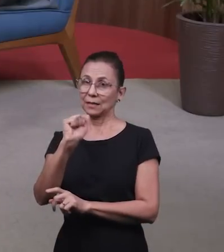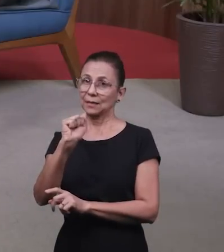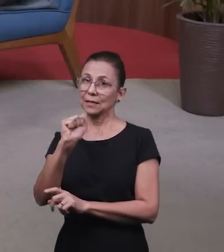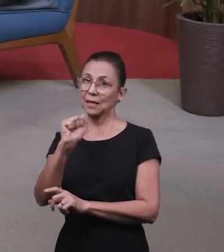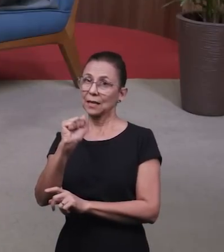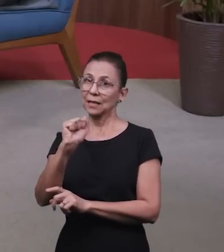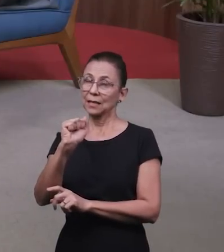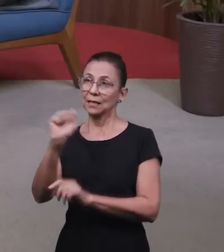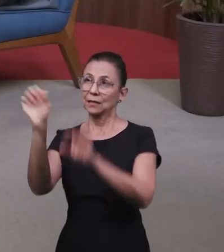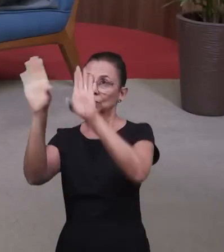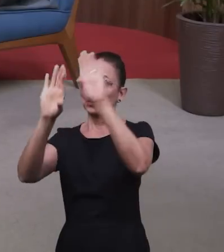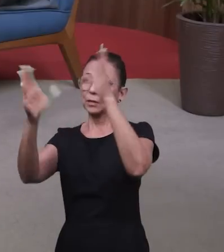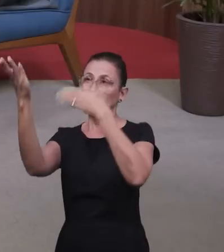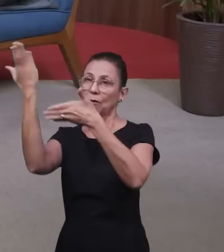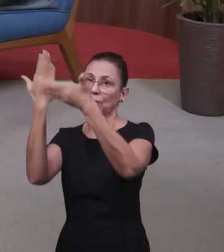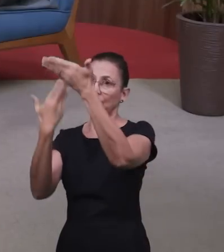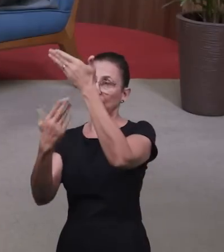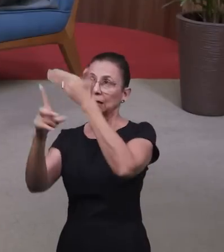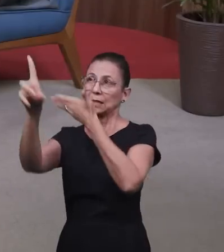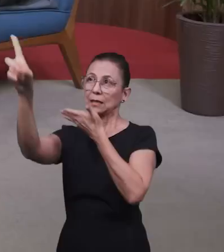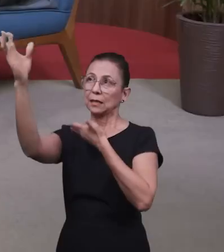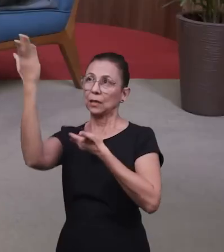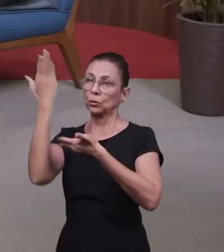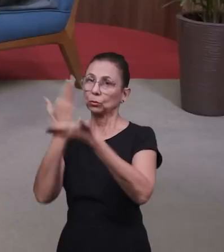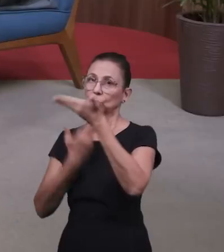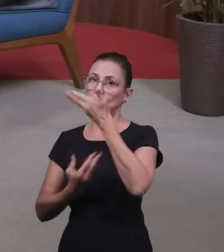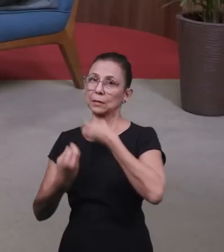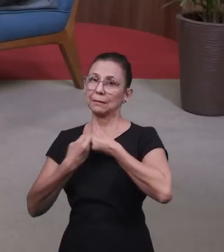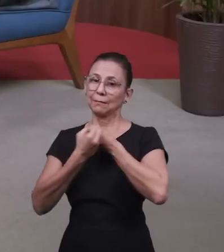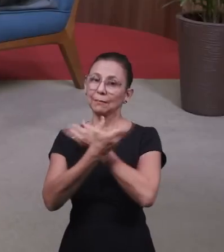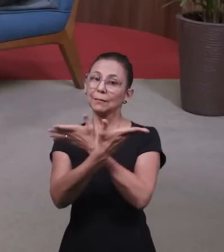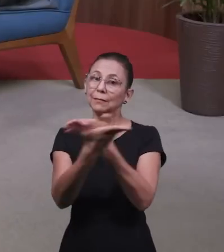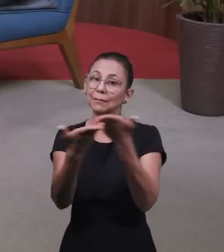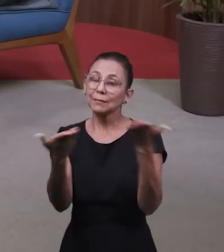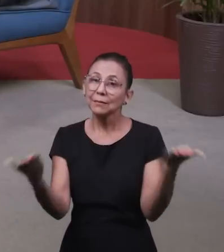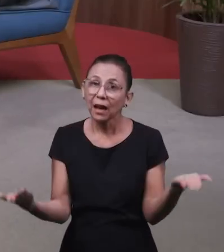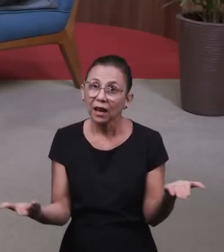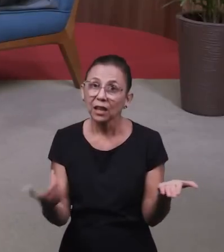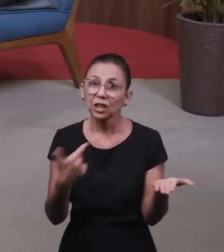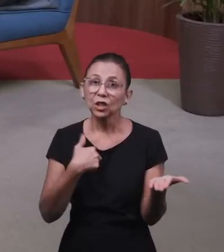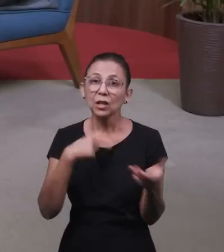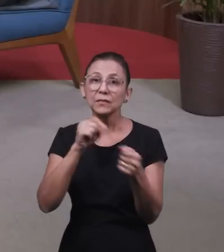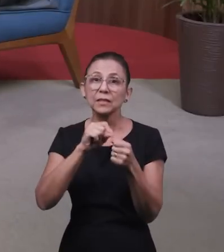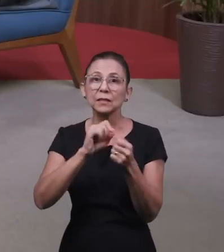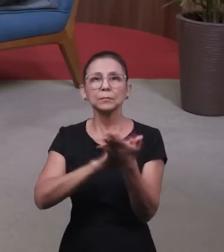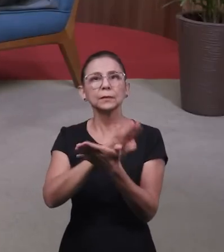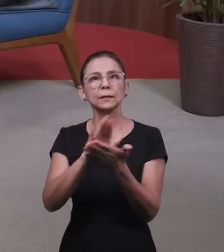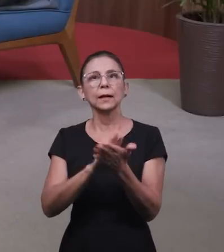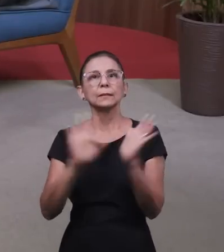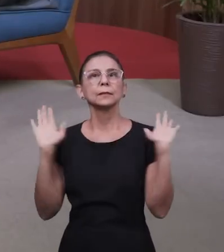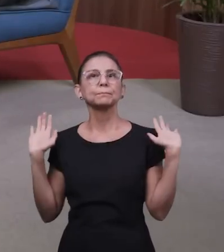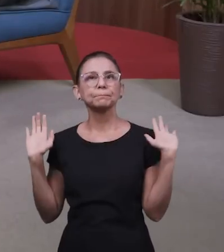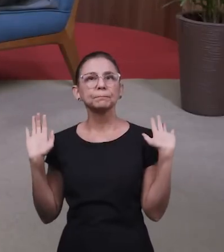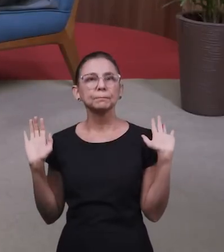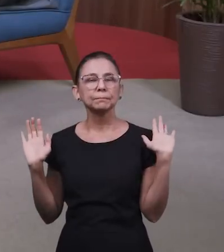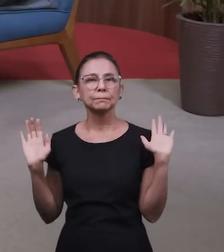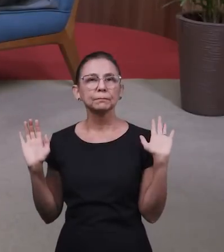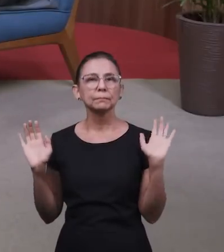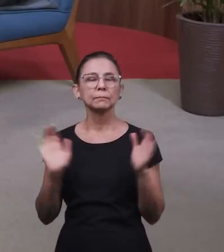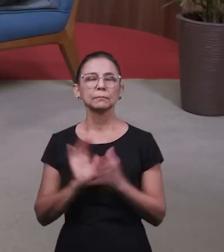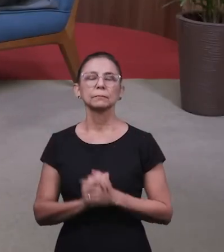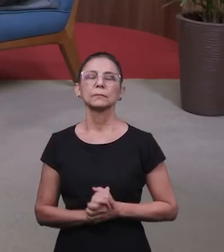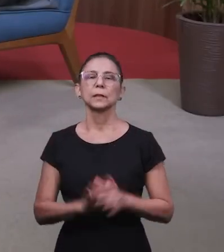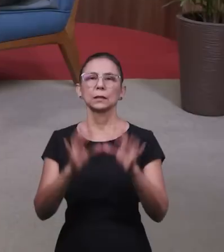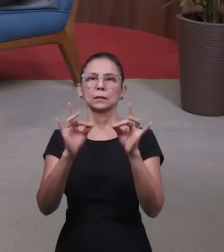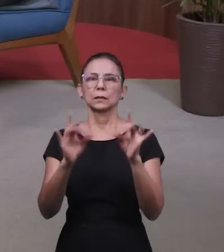que vem de Deus, que vem do céu, sem que nós a fizéssemos por merecê-la. E um detalhe muito importante